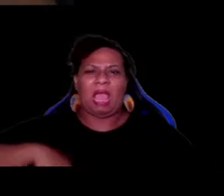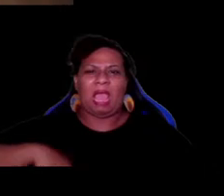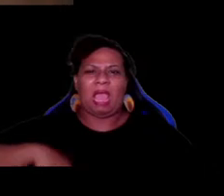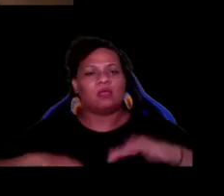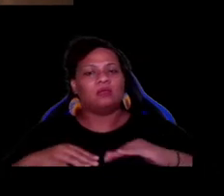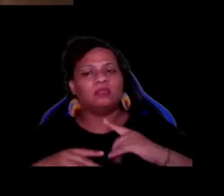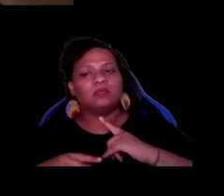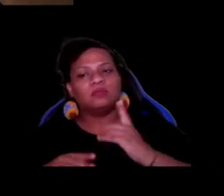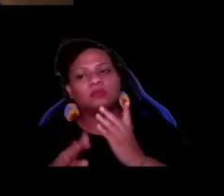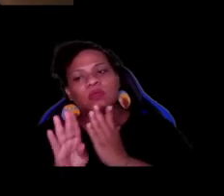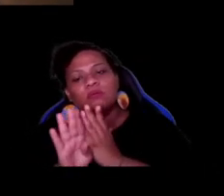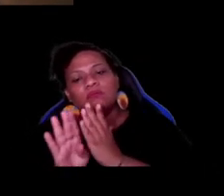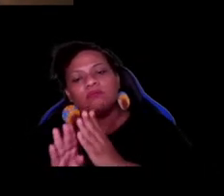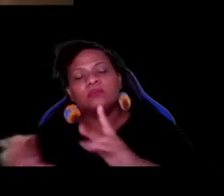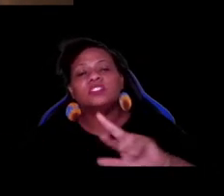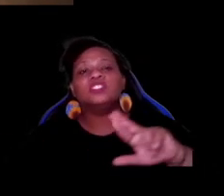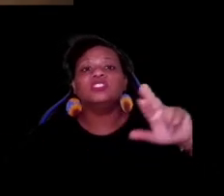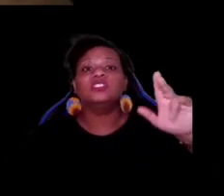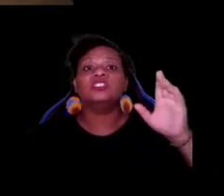você descobrir